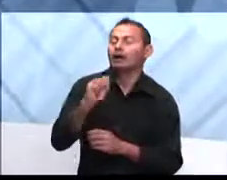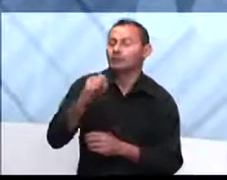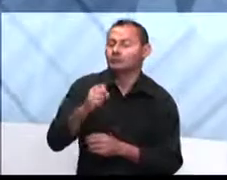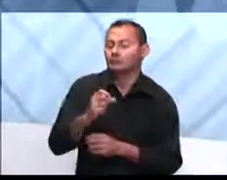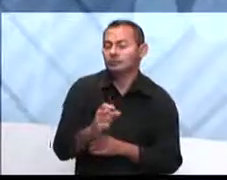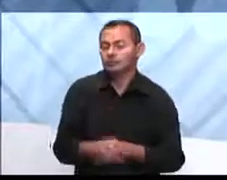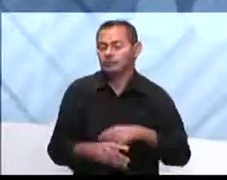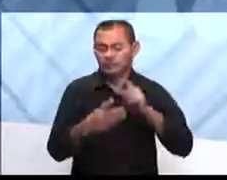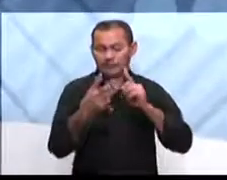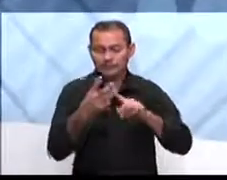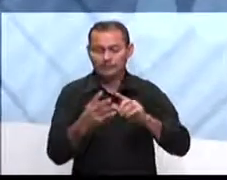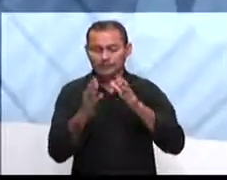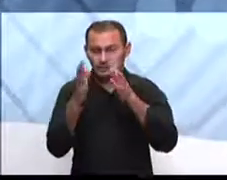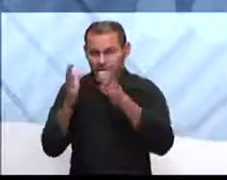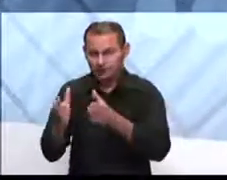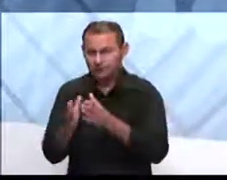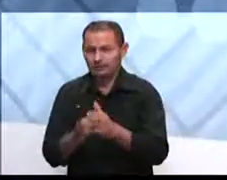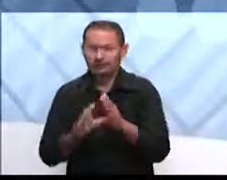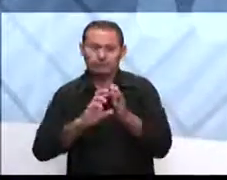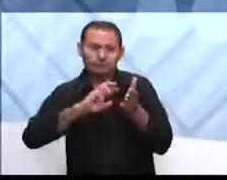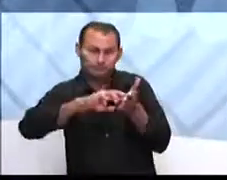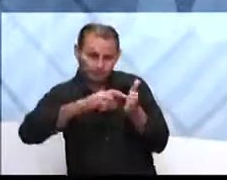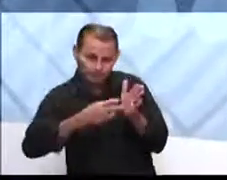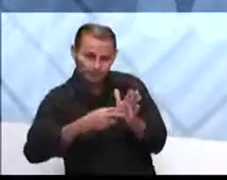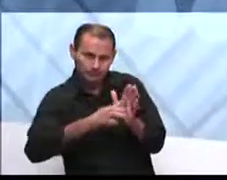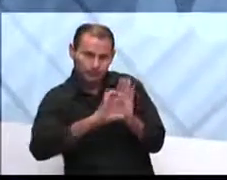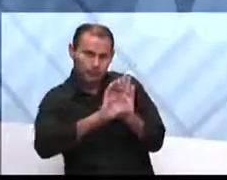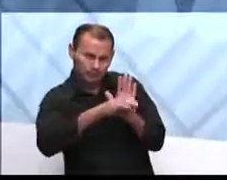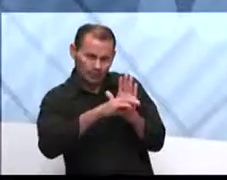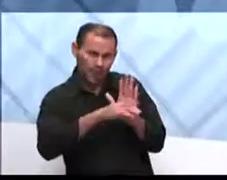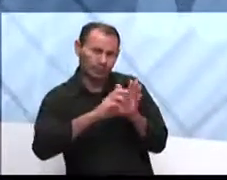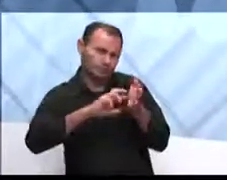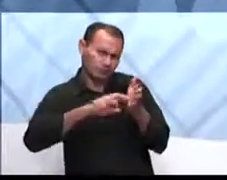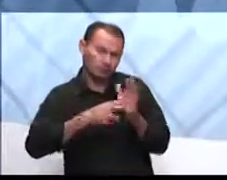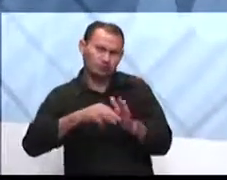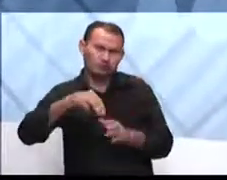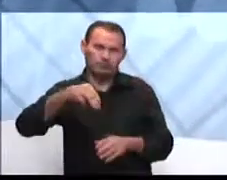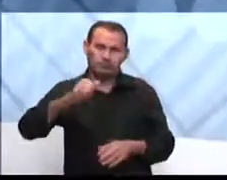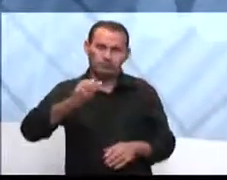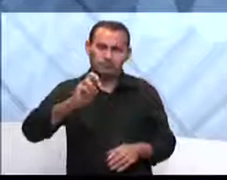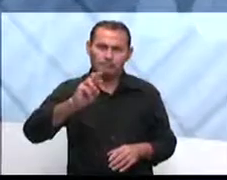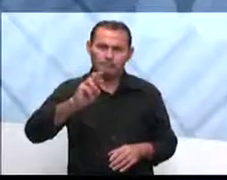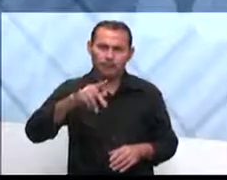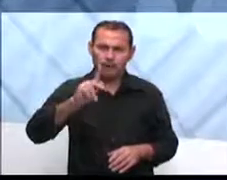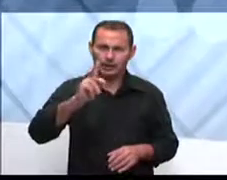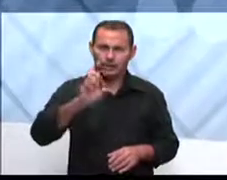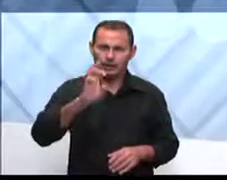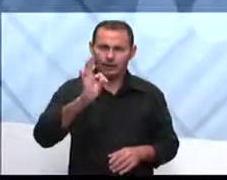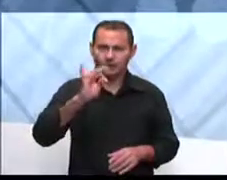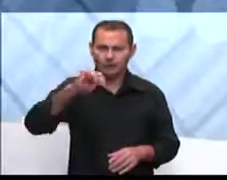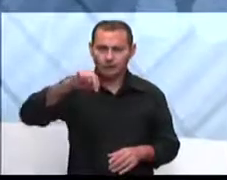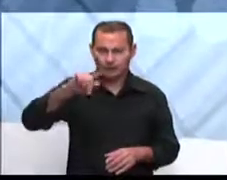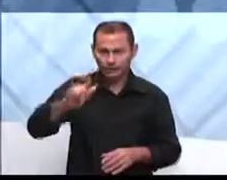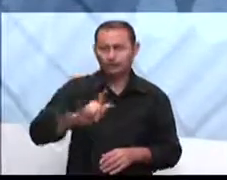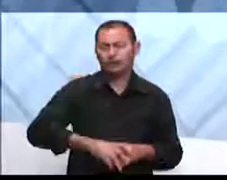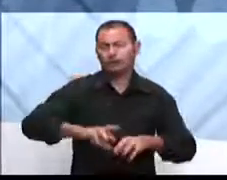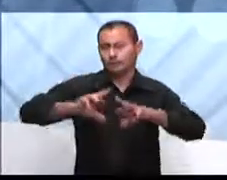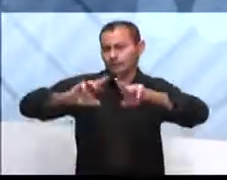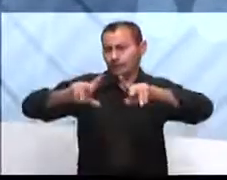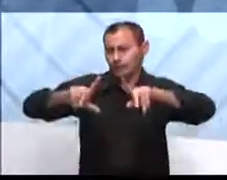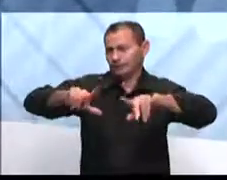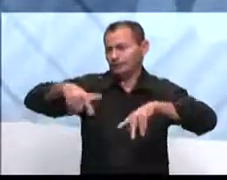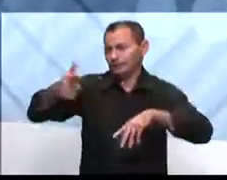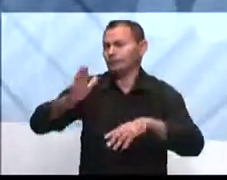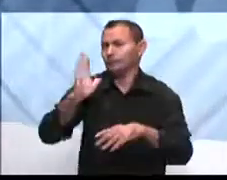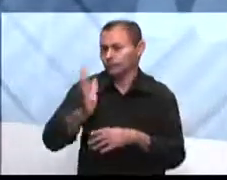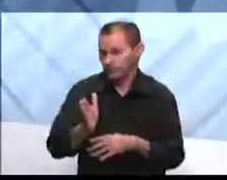vou para a terceira etapa, que é o conceito de marketing. O conceito de marketing, diferente dos dois outros,